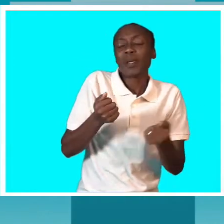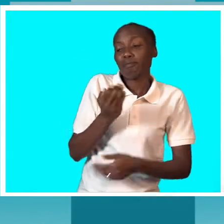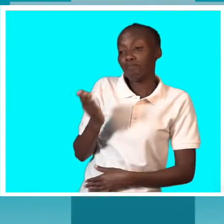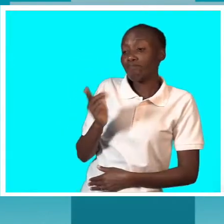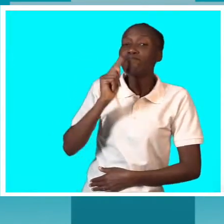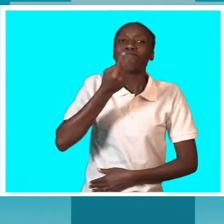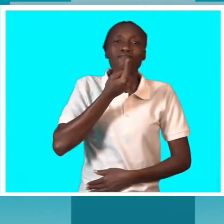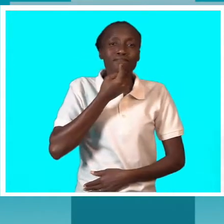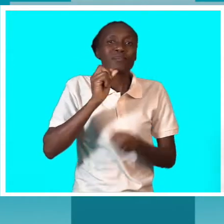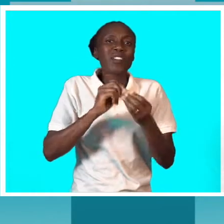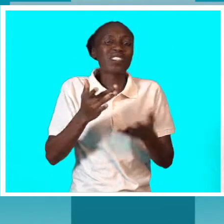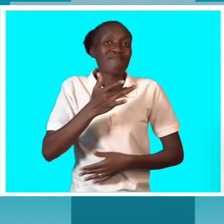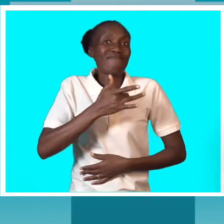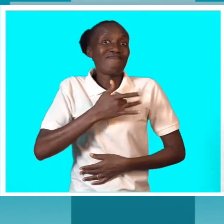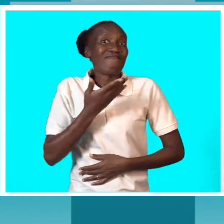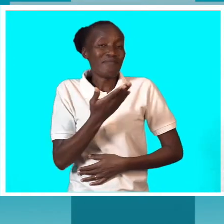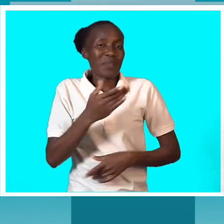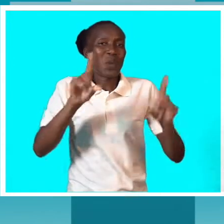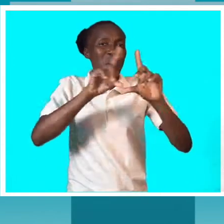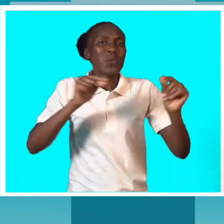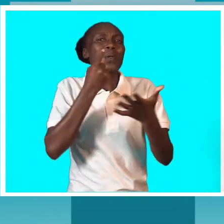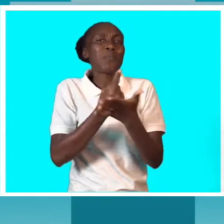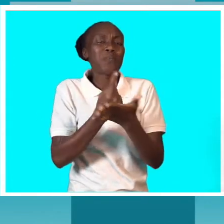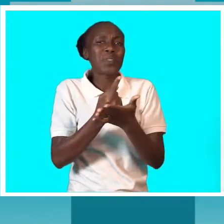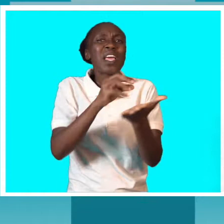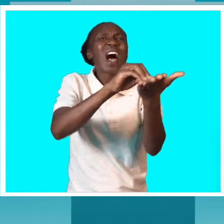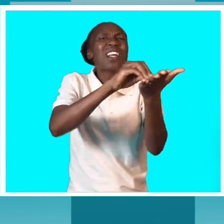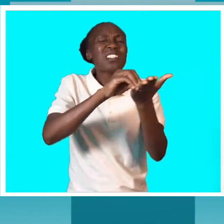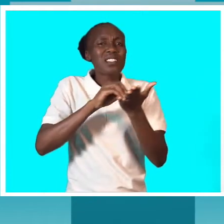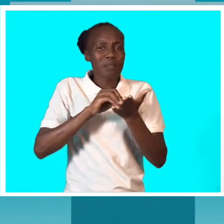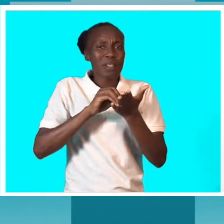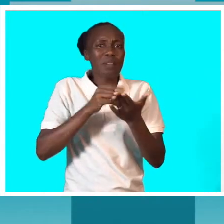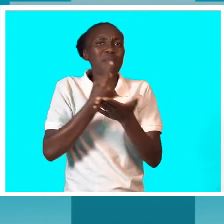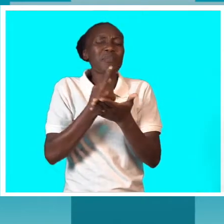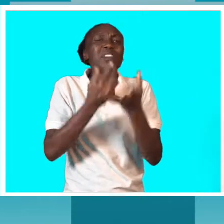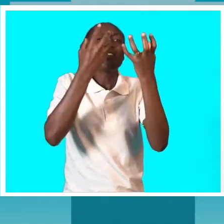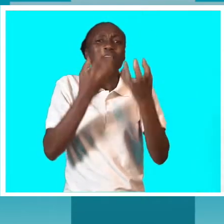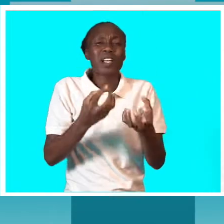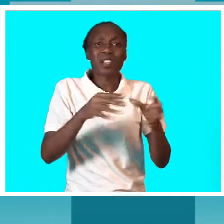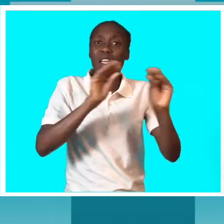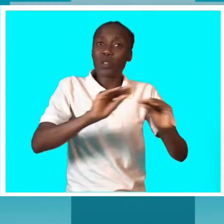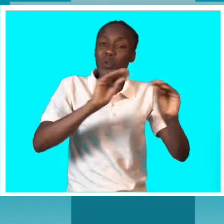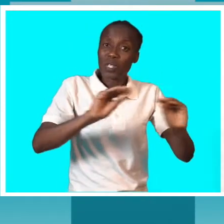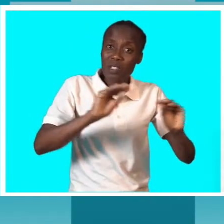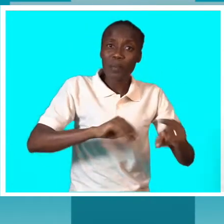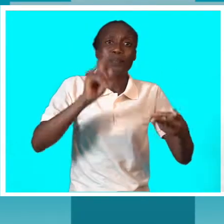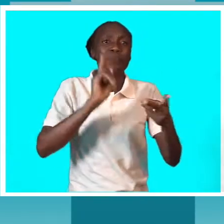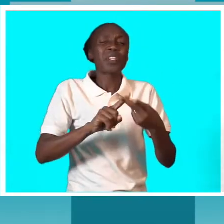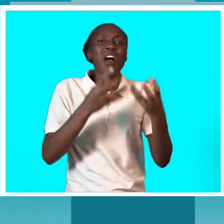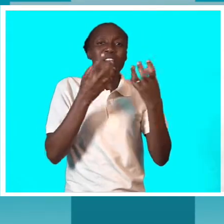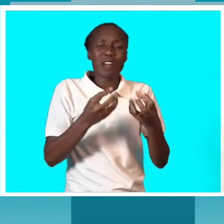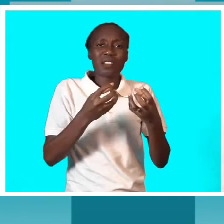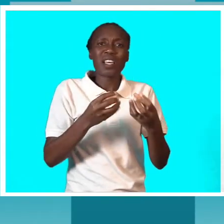A questão da acessibilidade é extremamente importante porque se nós não temos acesso à educação, se não temos acesso a